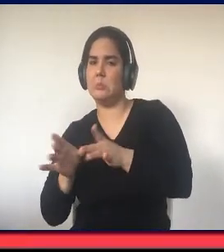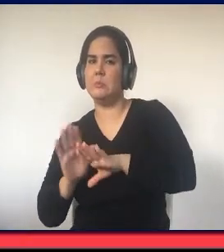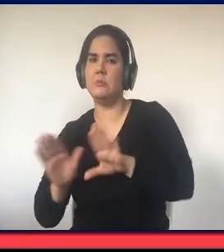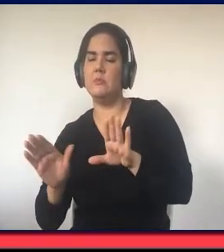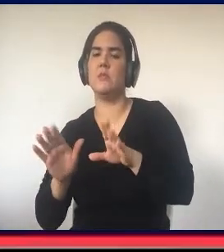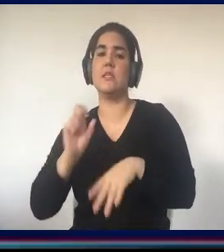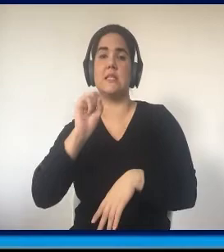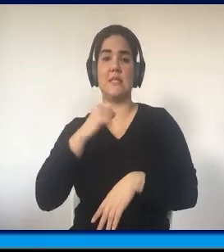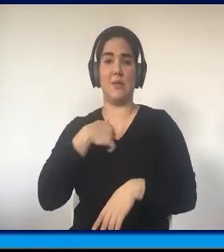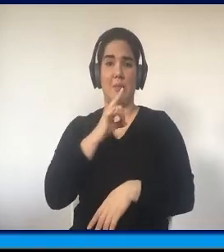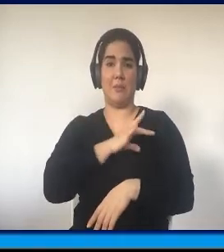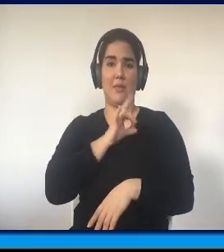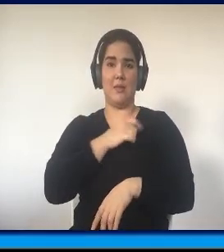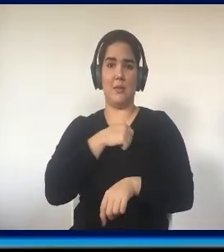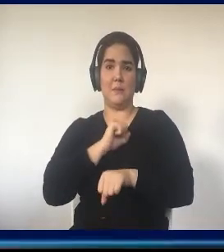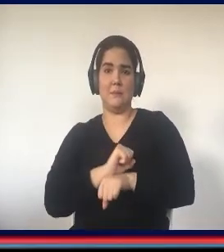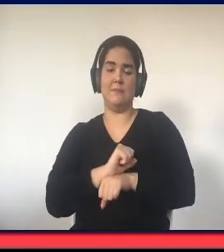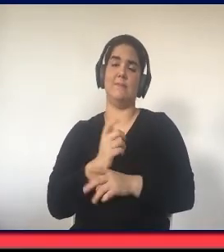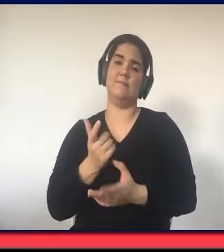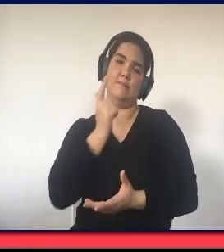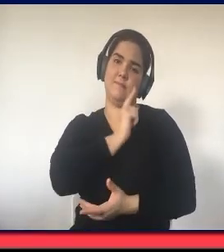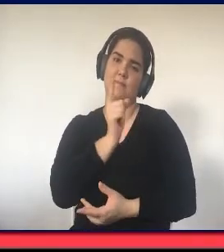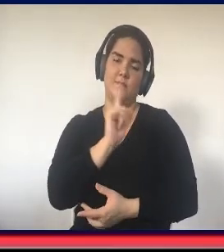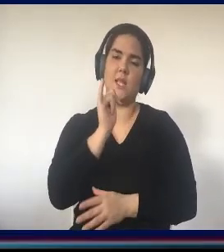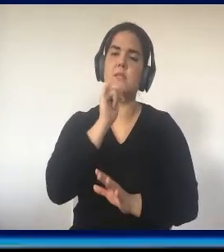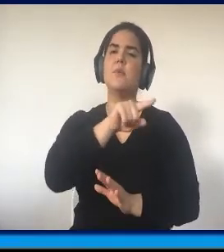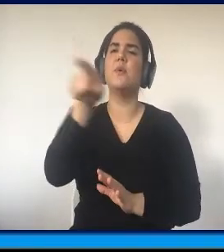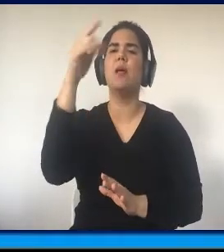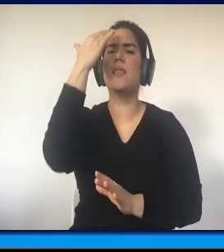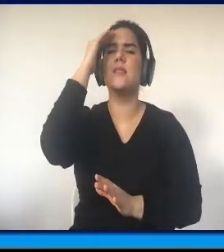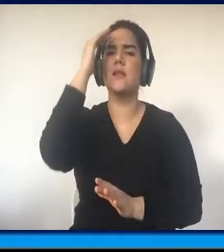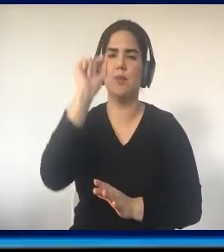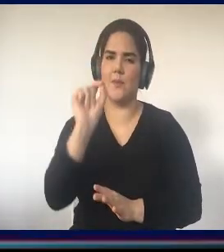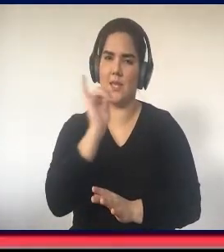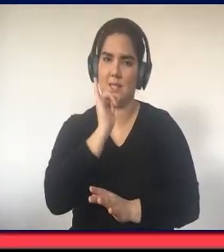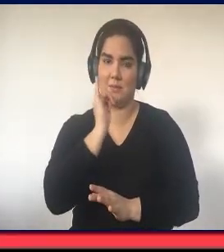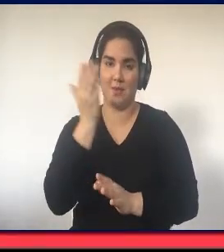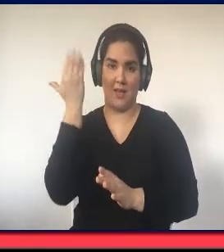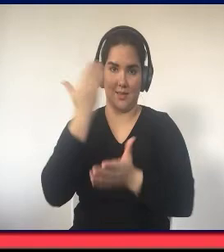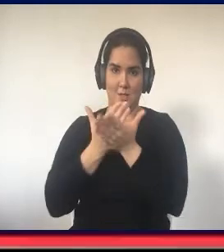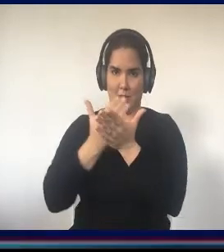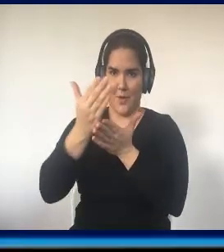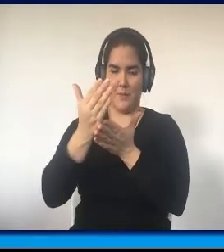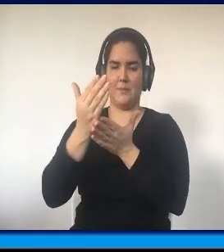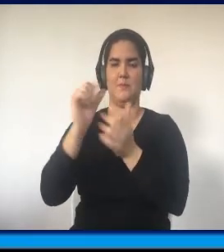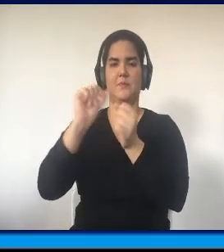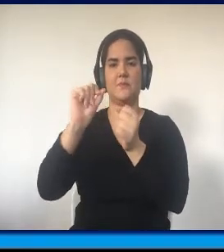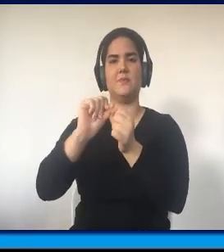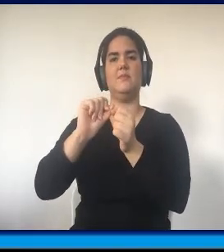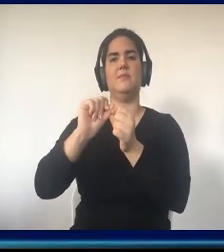tenho... Por exemplo, quando a gente... para vocês entenderem, agora, antes da gente começar nosso